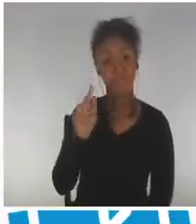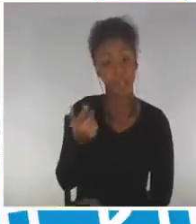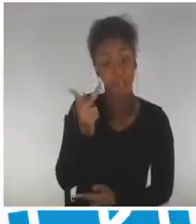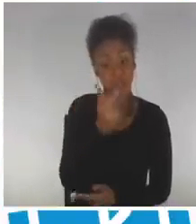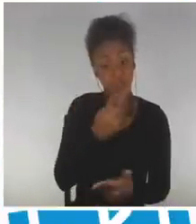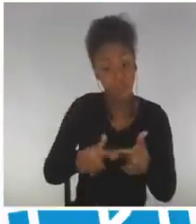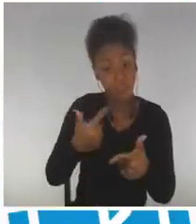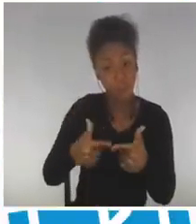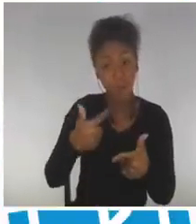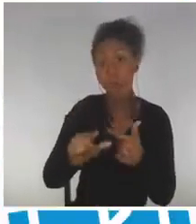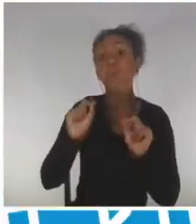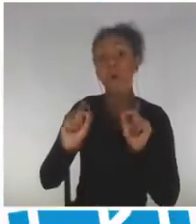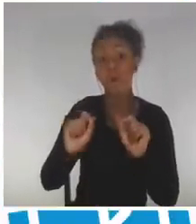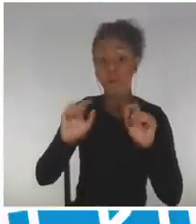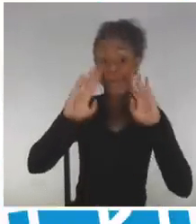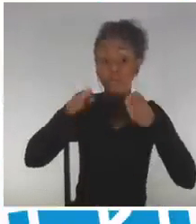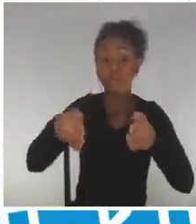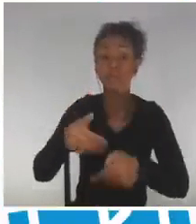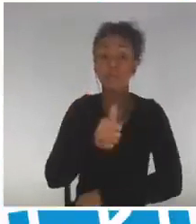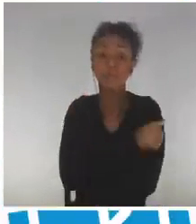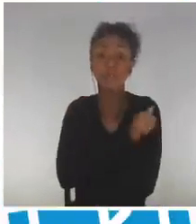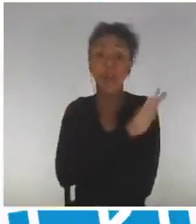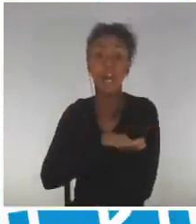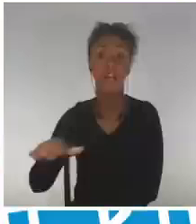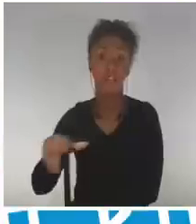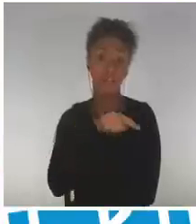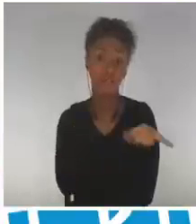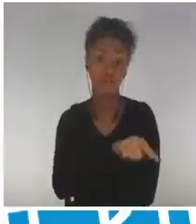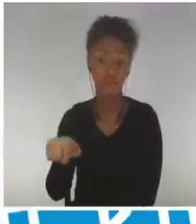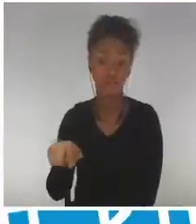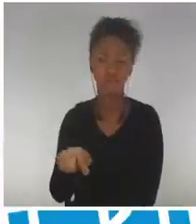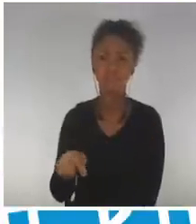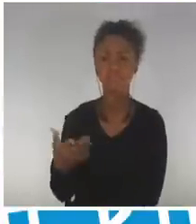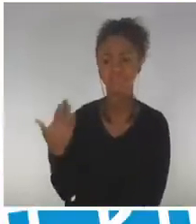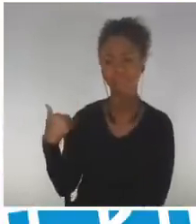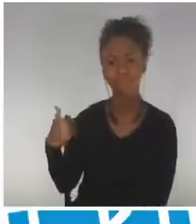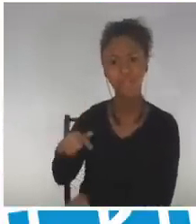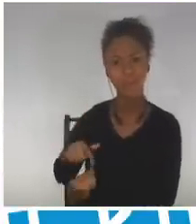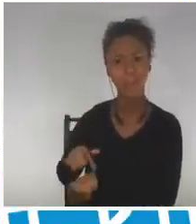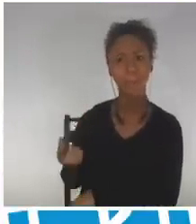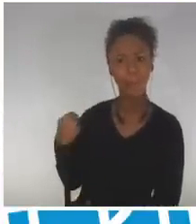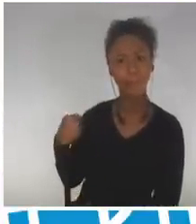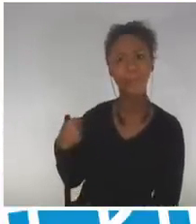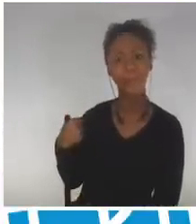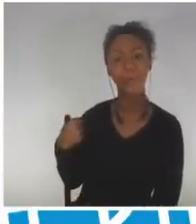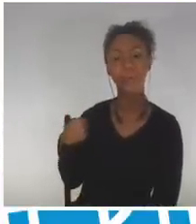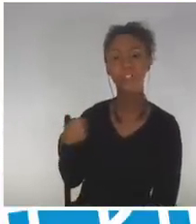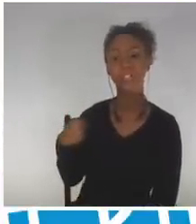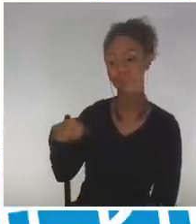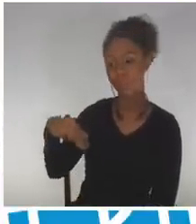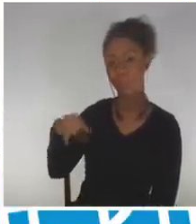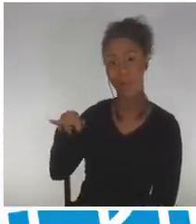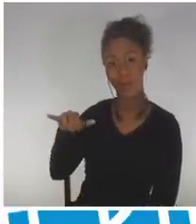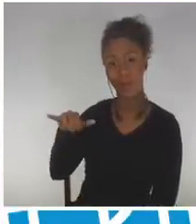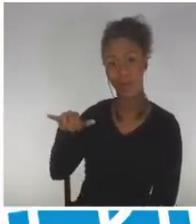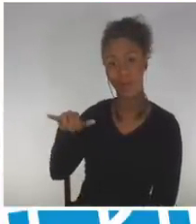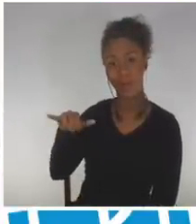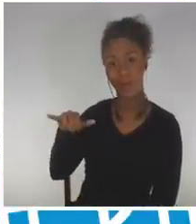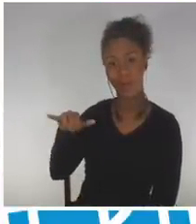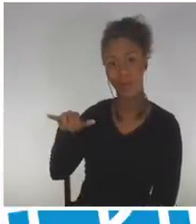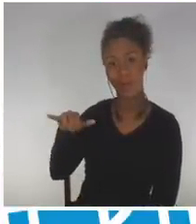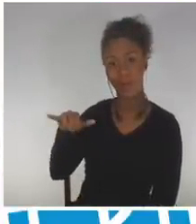Nós estamos vendo que, conversei isso há poucos dias com a Maria Helena, inclusive, nos Estados Unidos hoje, um